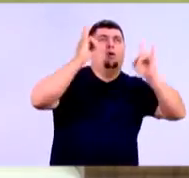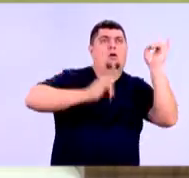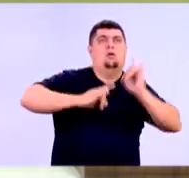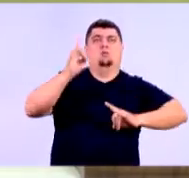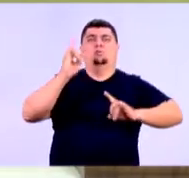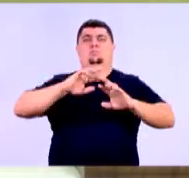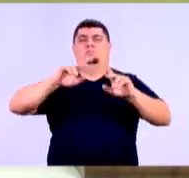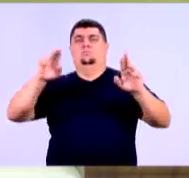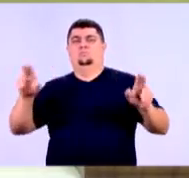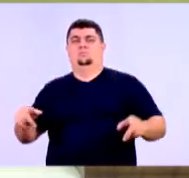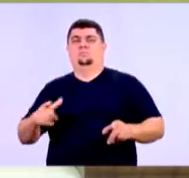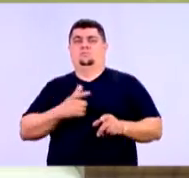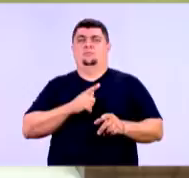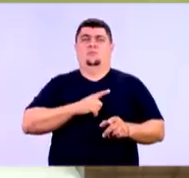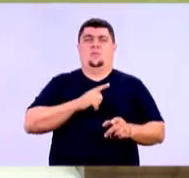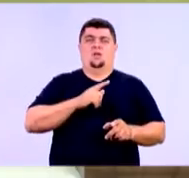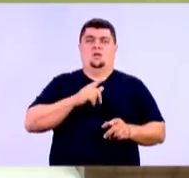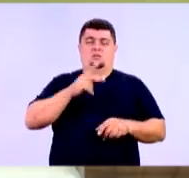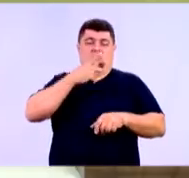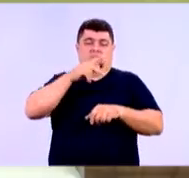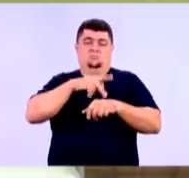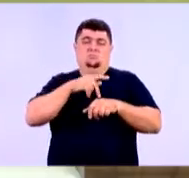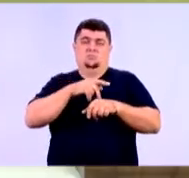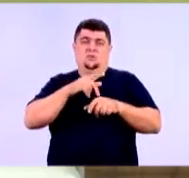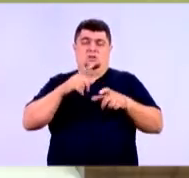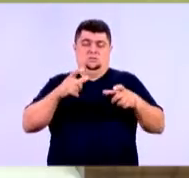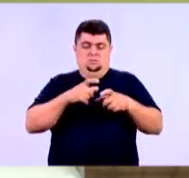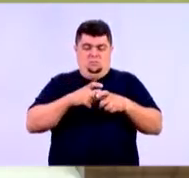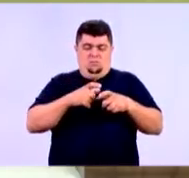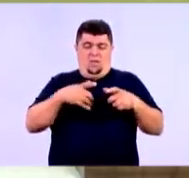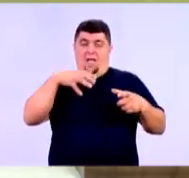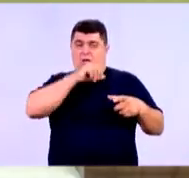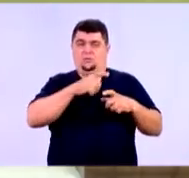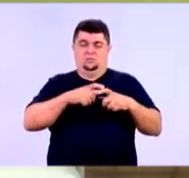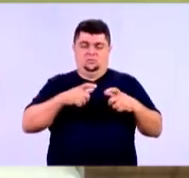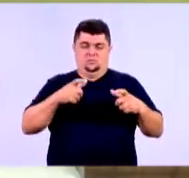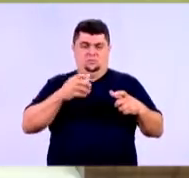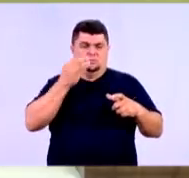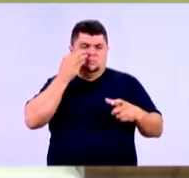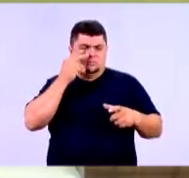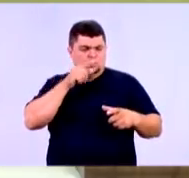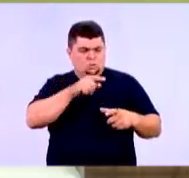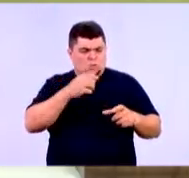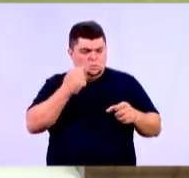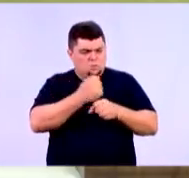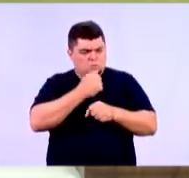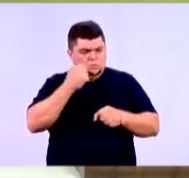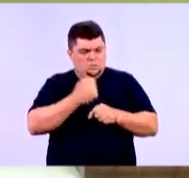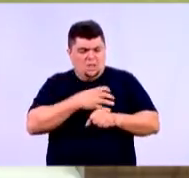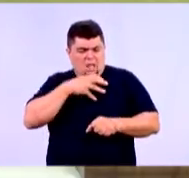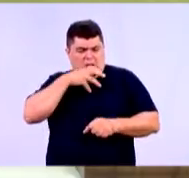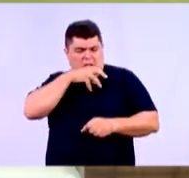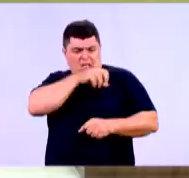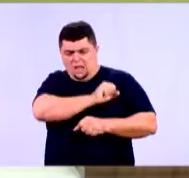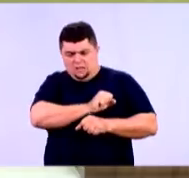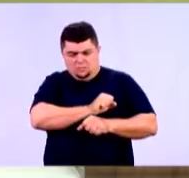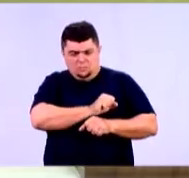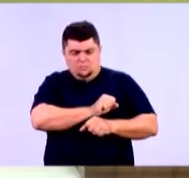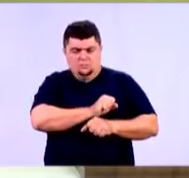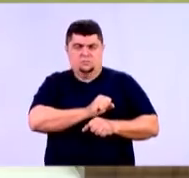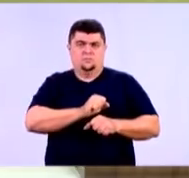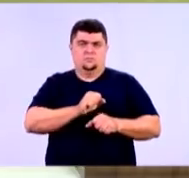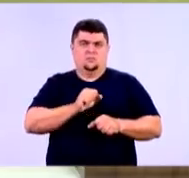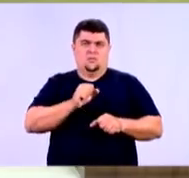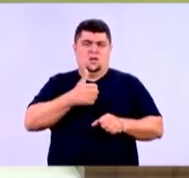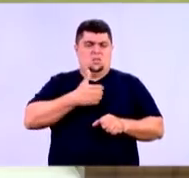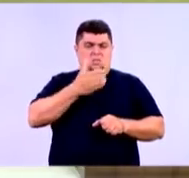ramo em particular, mesmo que o país não cresça muito, quando você vai analisar o ramo em específico, você vai verificar que esse setor cresceu